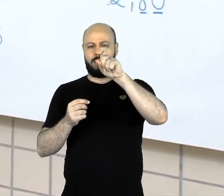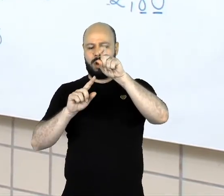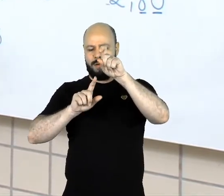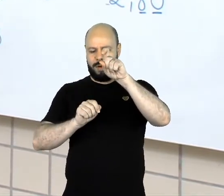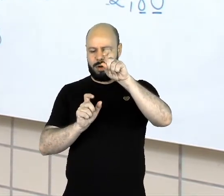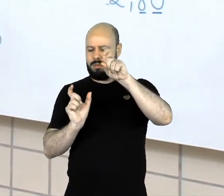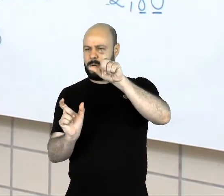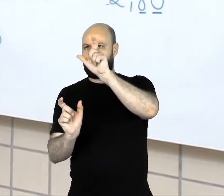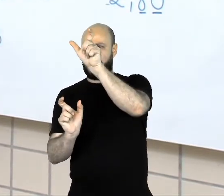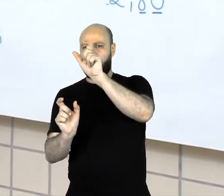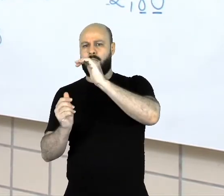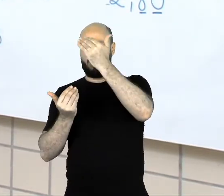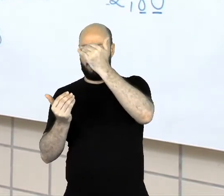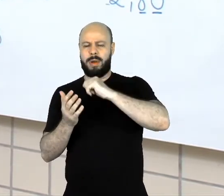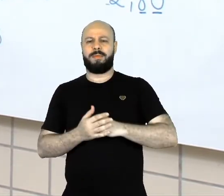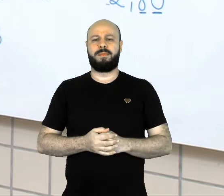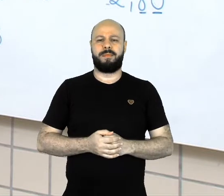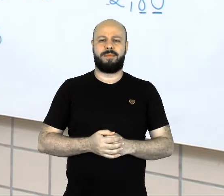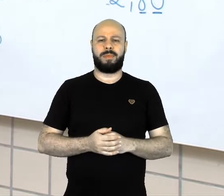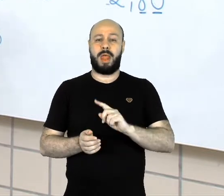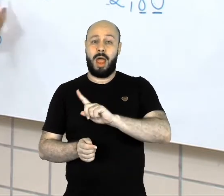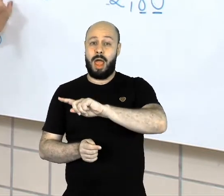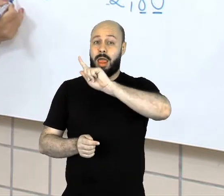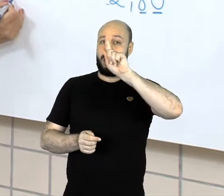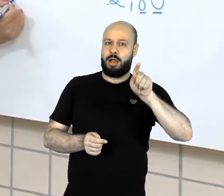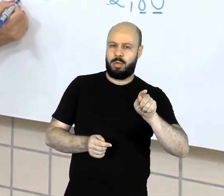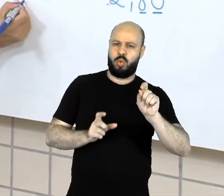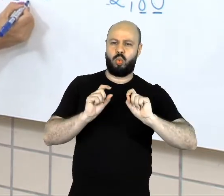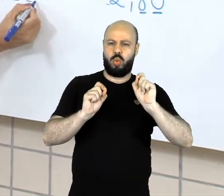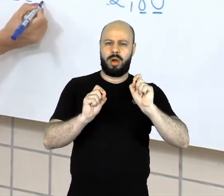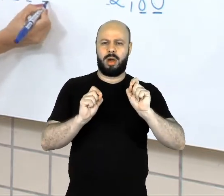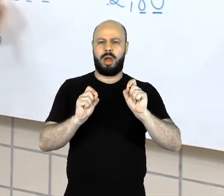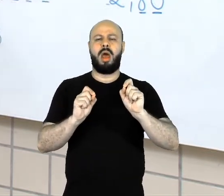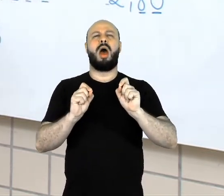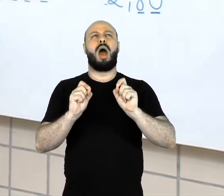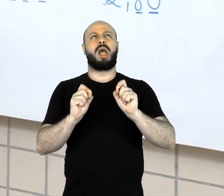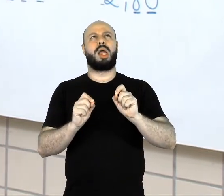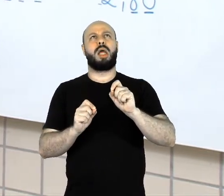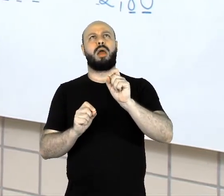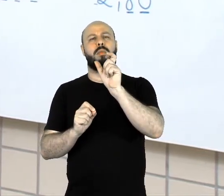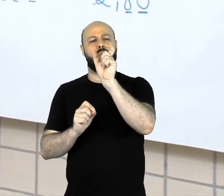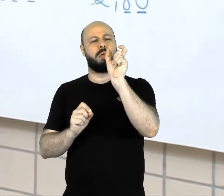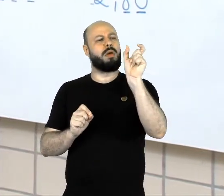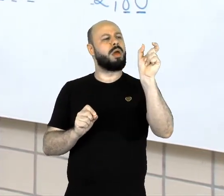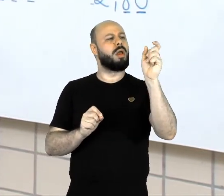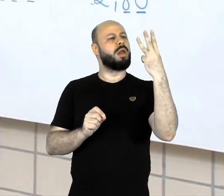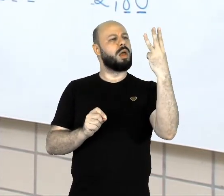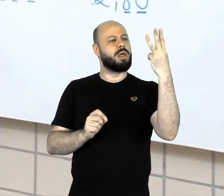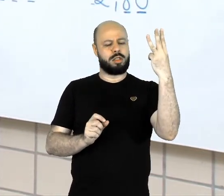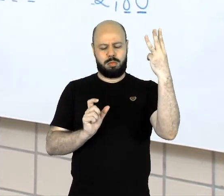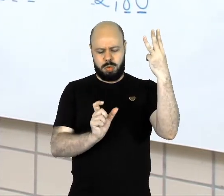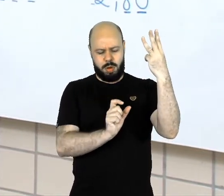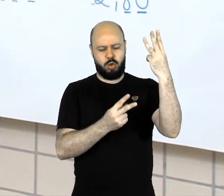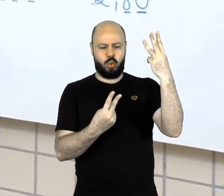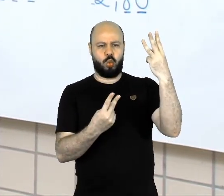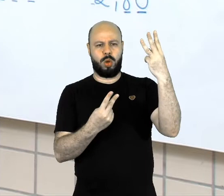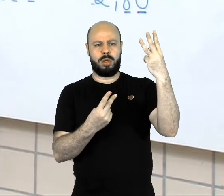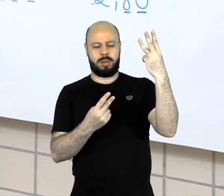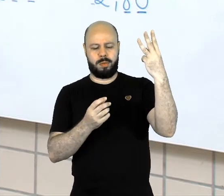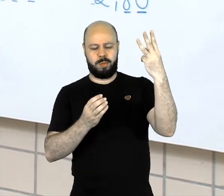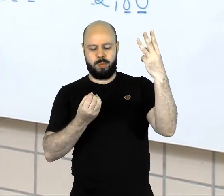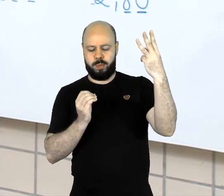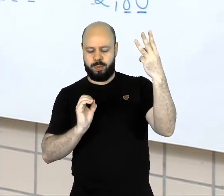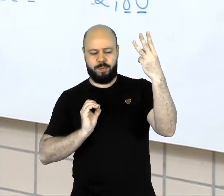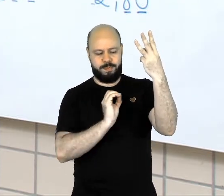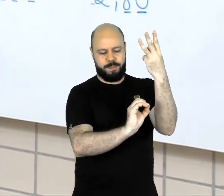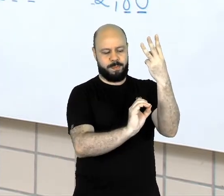igual. Depois, igualar as casas decimais. Aqui tem 3, aqui tem 2. Vamos igualar, ó, acrescentar